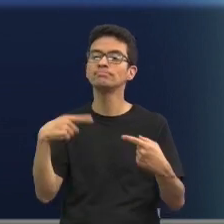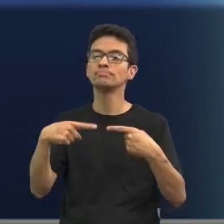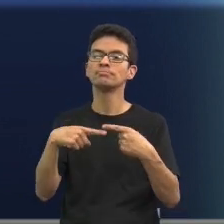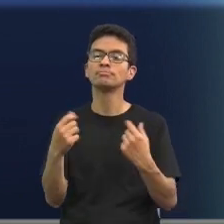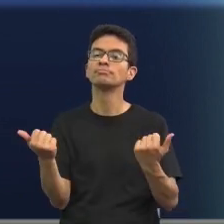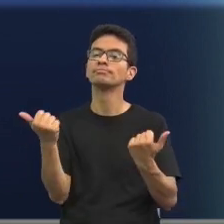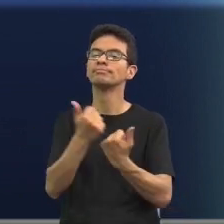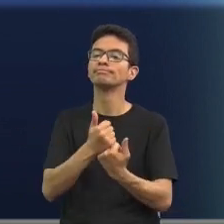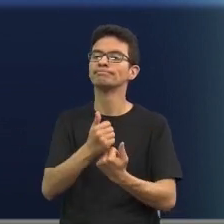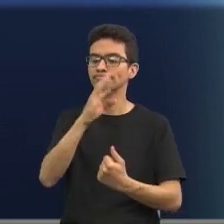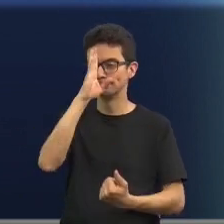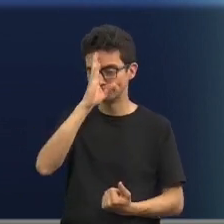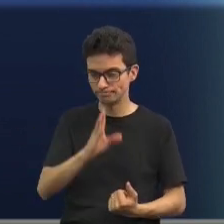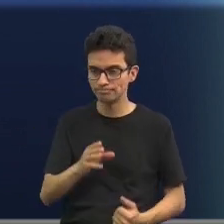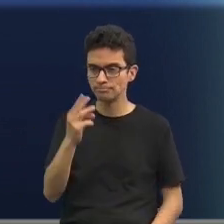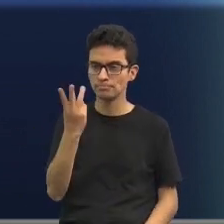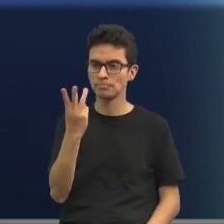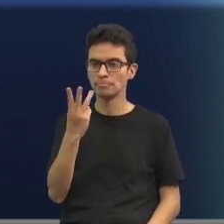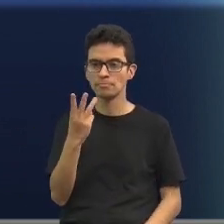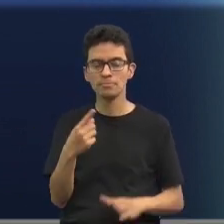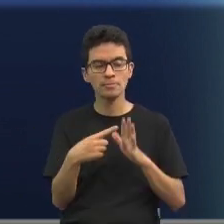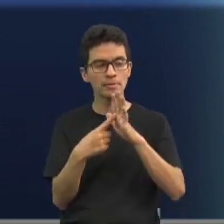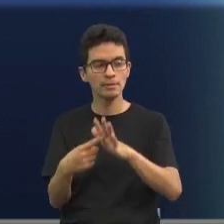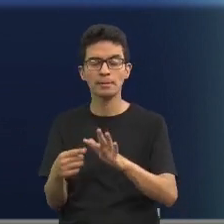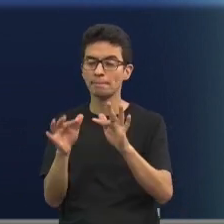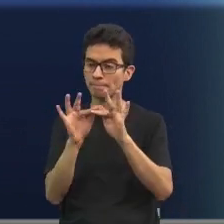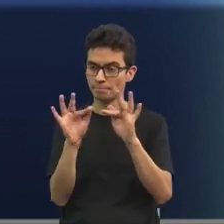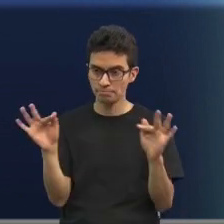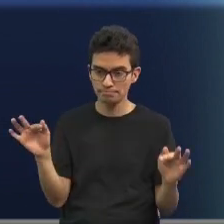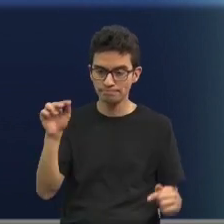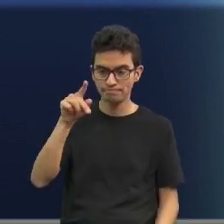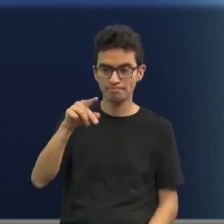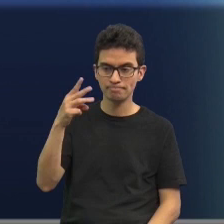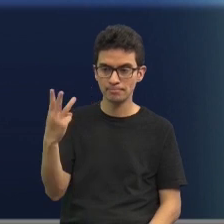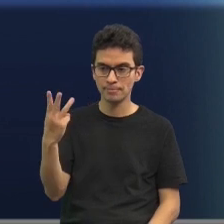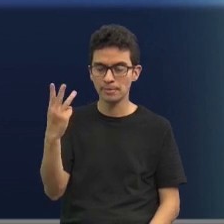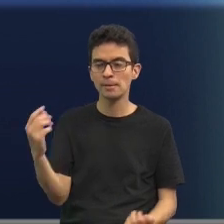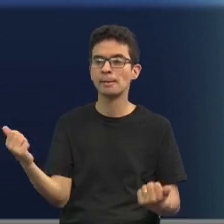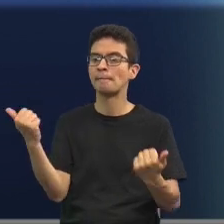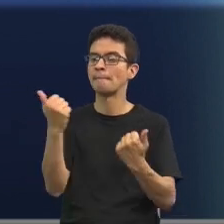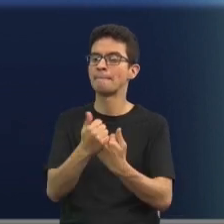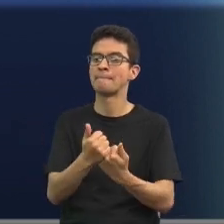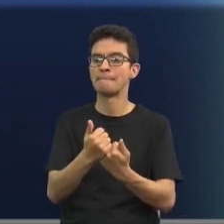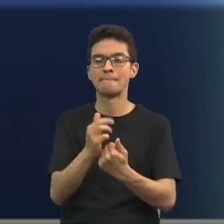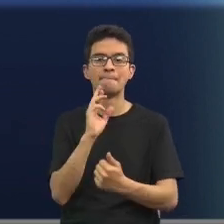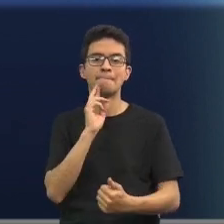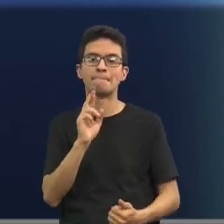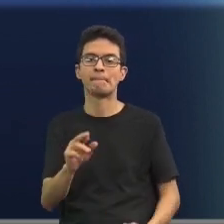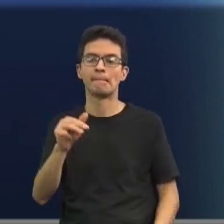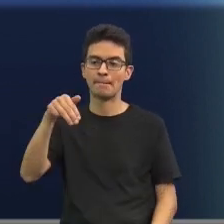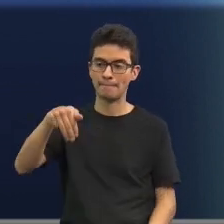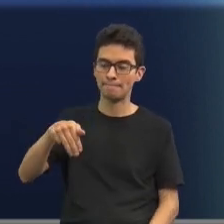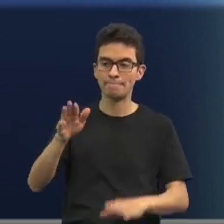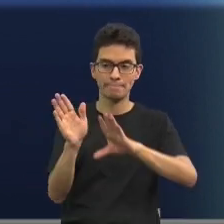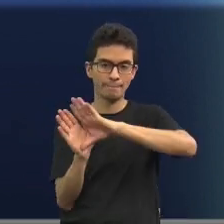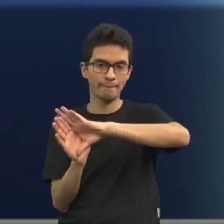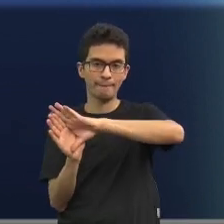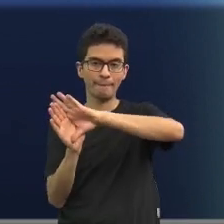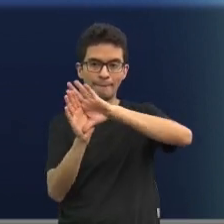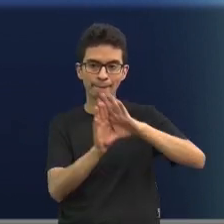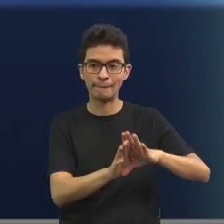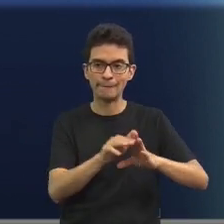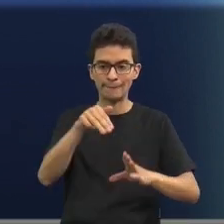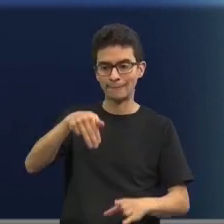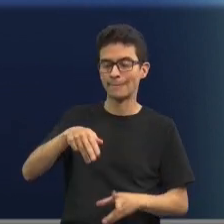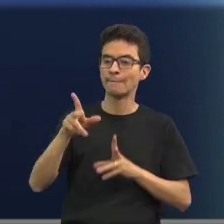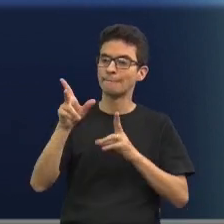direta do 3 na expressão pedrês substitui fica a letra m e isola e o